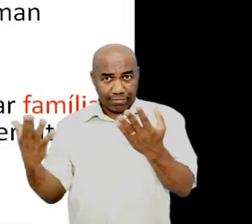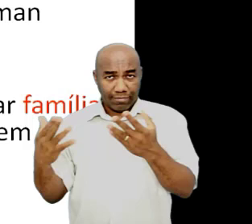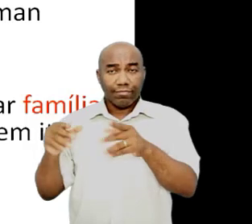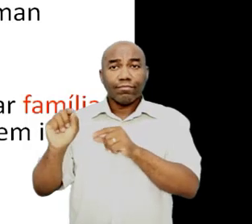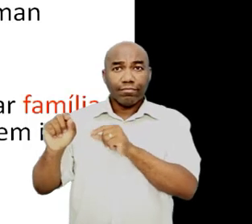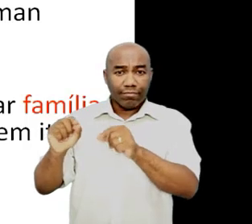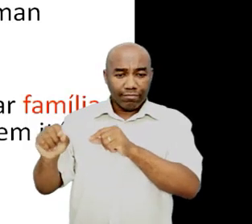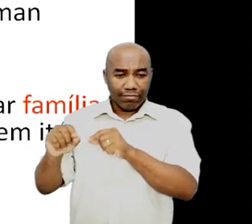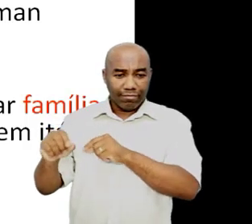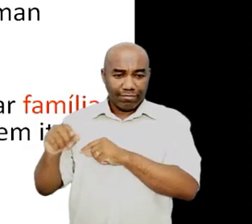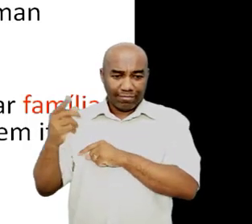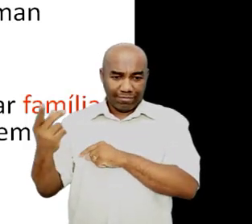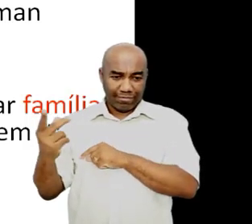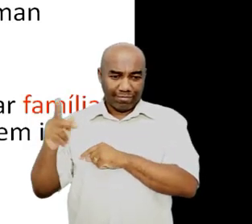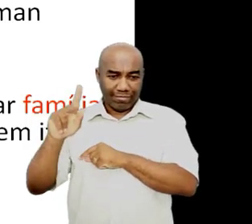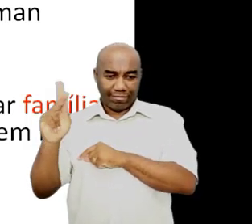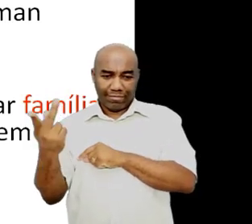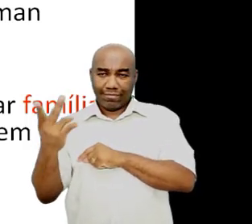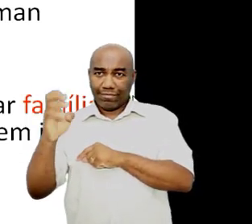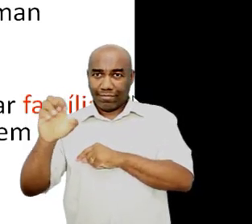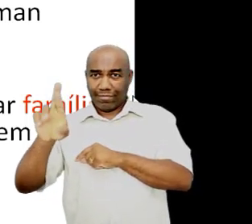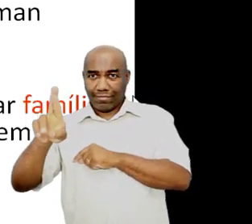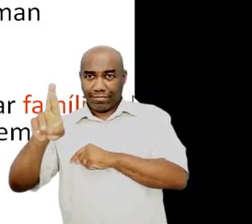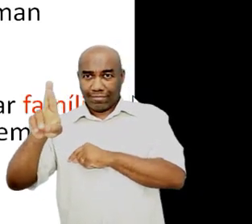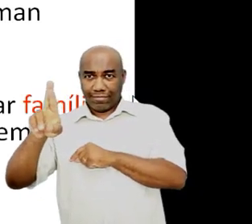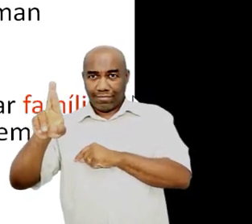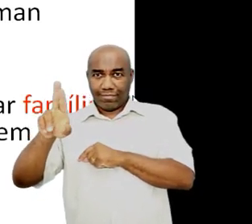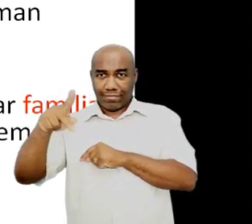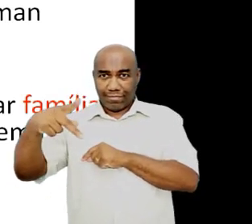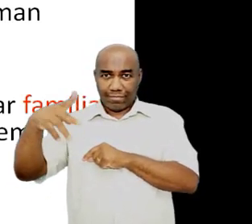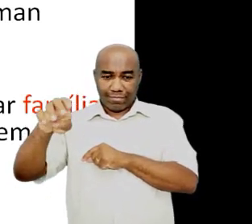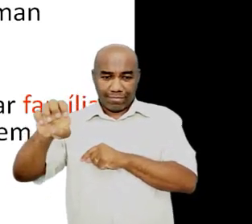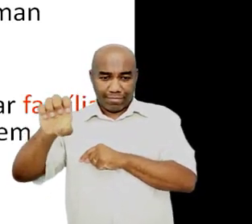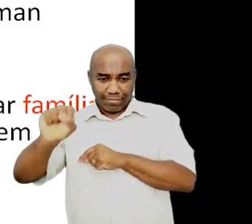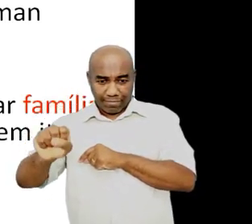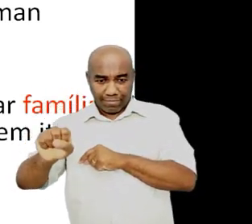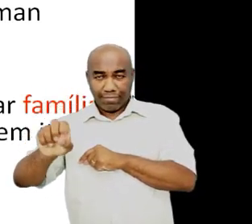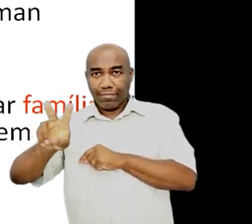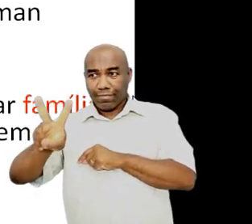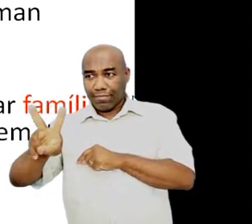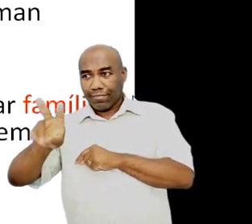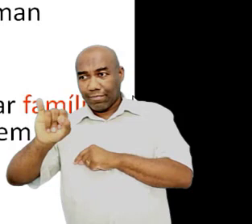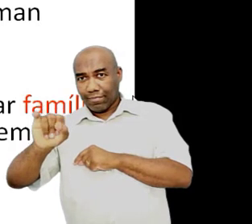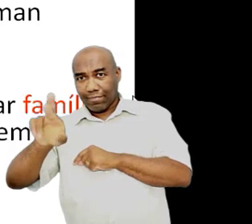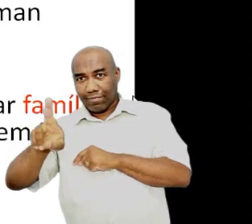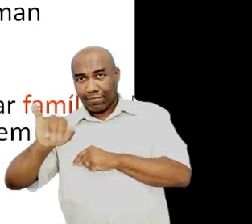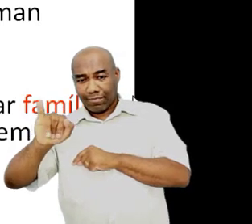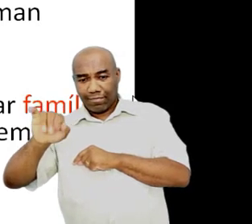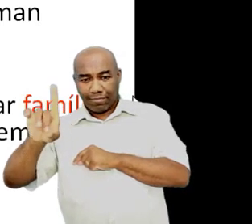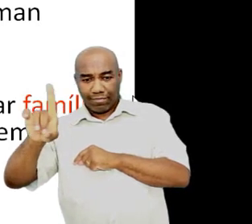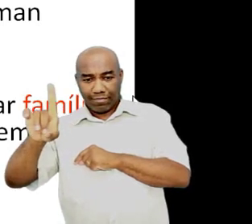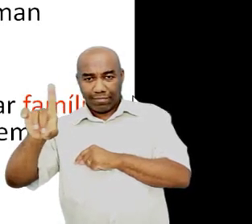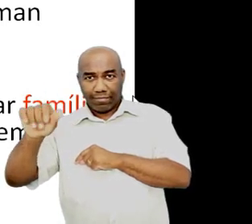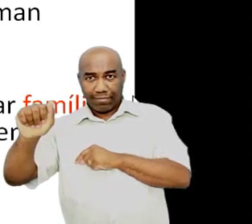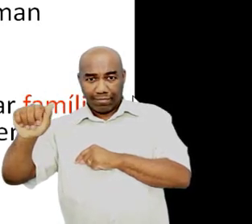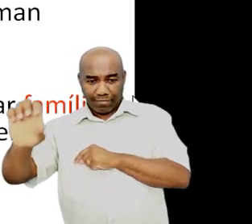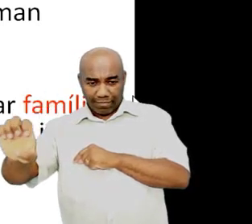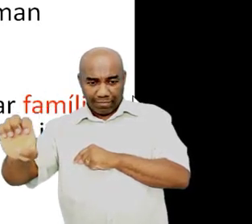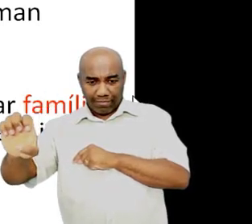viride é a família de todos os vírus que estão relacionados com a herpes.